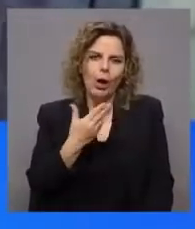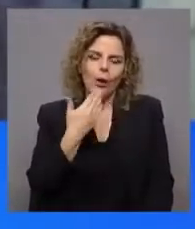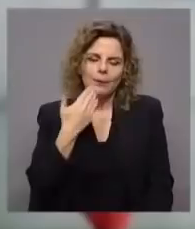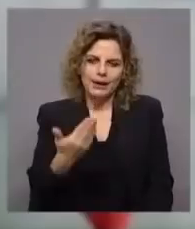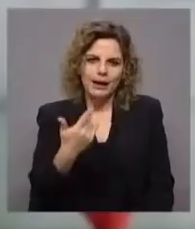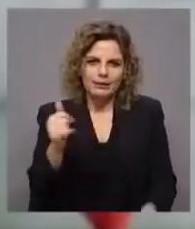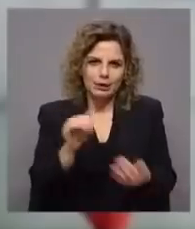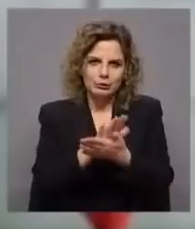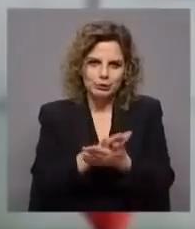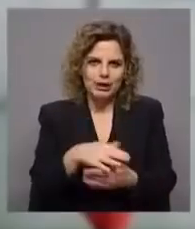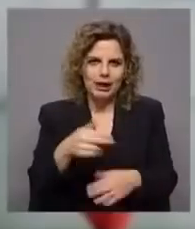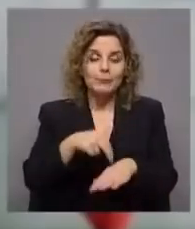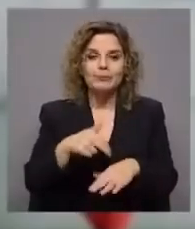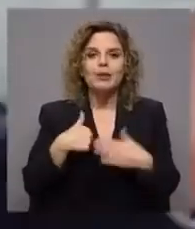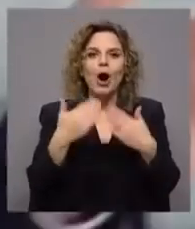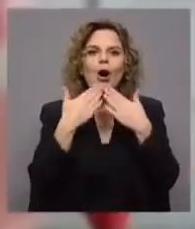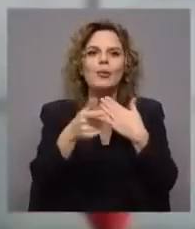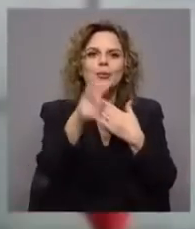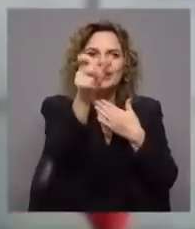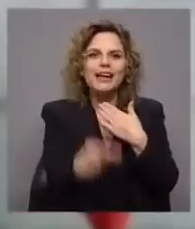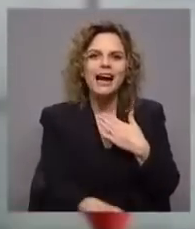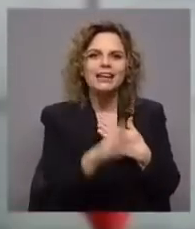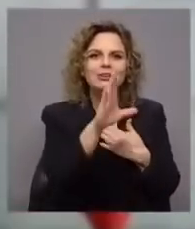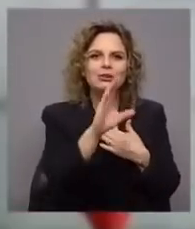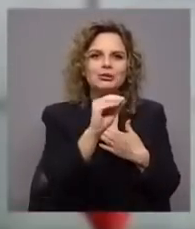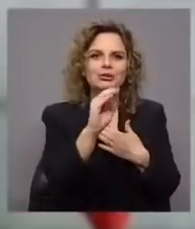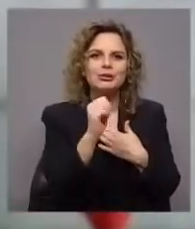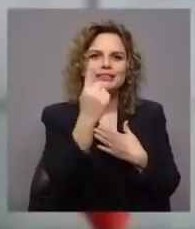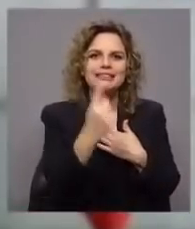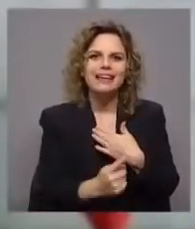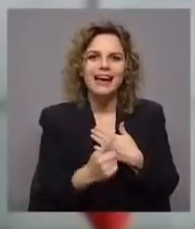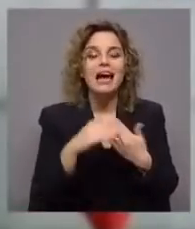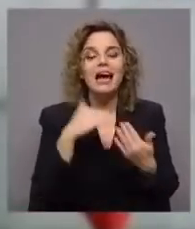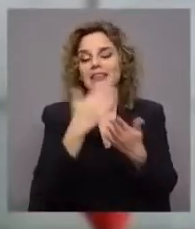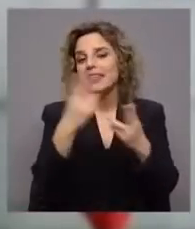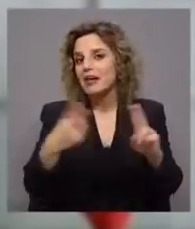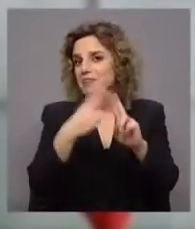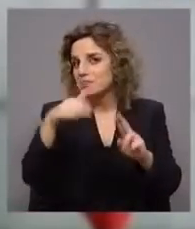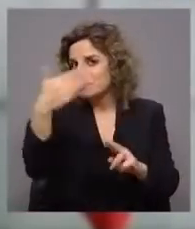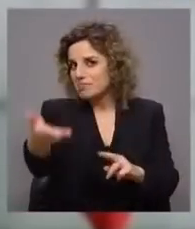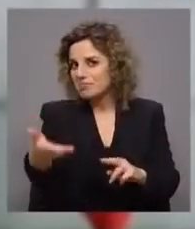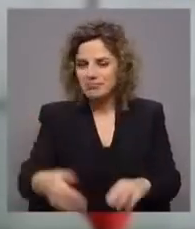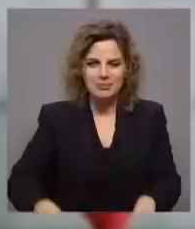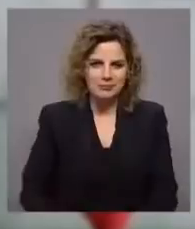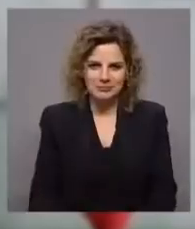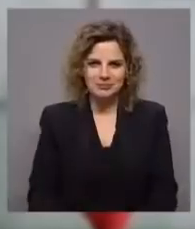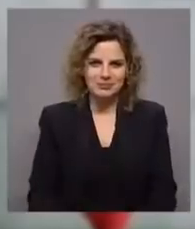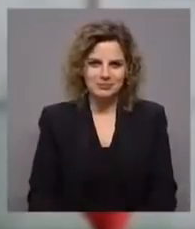Obrigado a você, José Rodrigues, e até a próxima oportunidade.